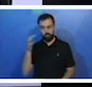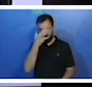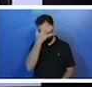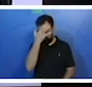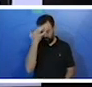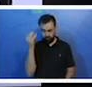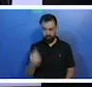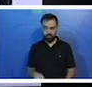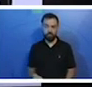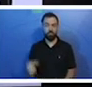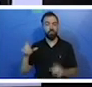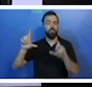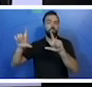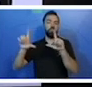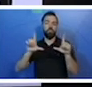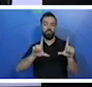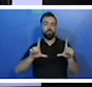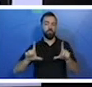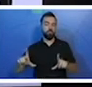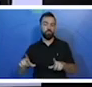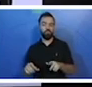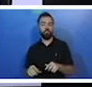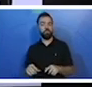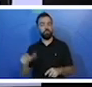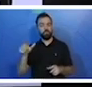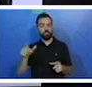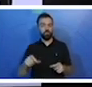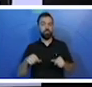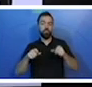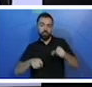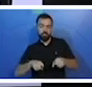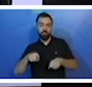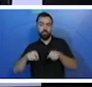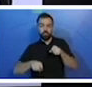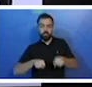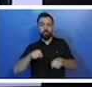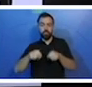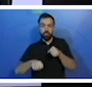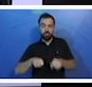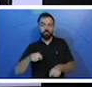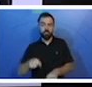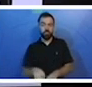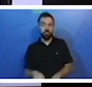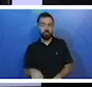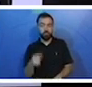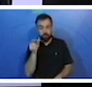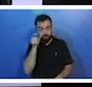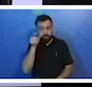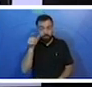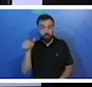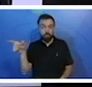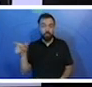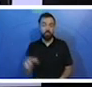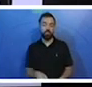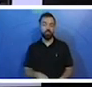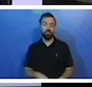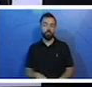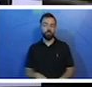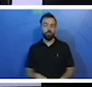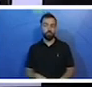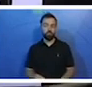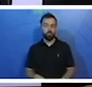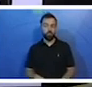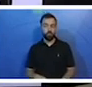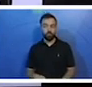Então aqui algumas imagens de pessoas andando de bicicleta. Então se nós pararmos para olhar,